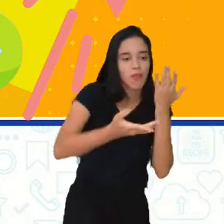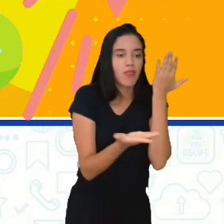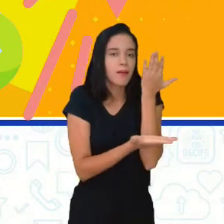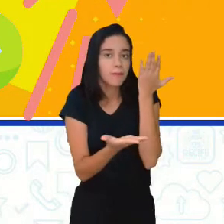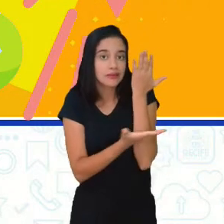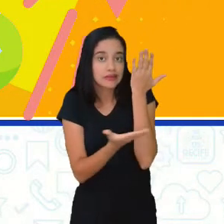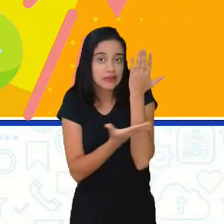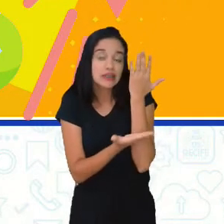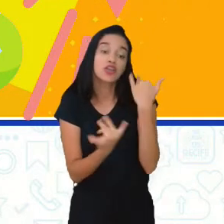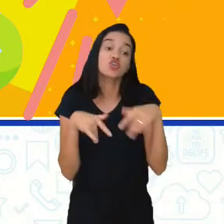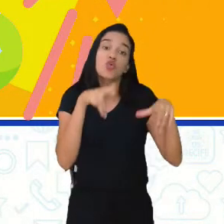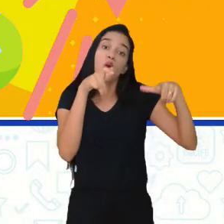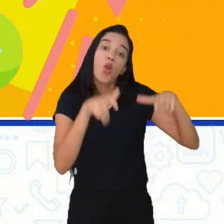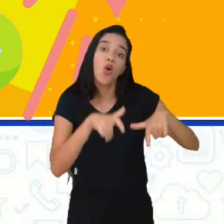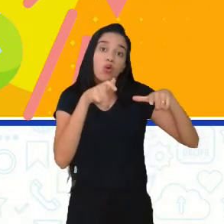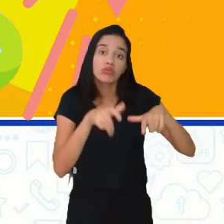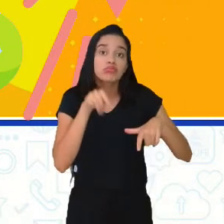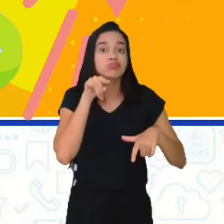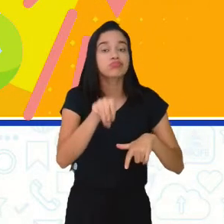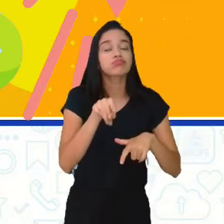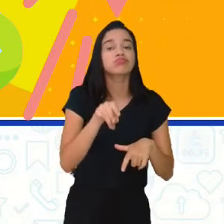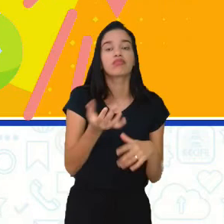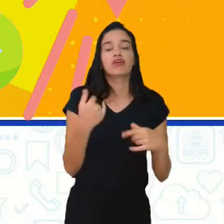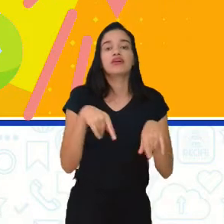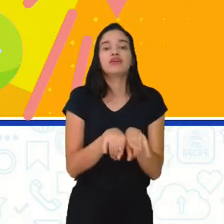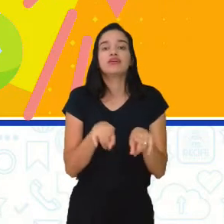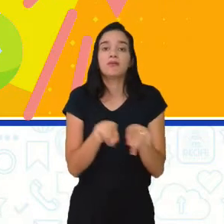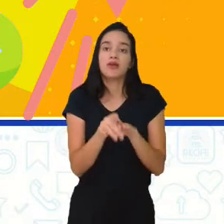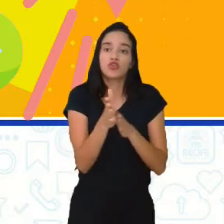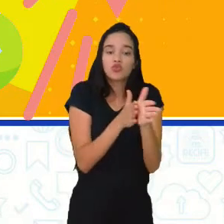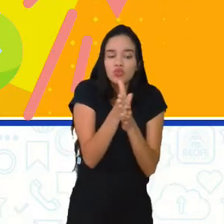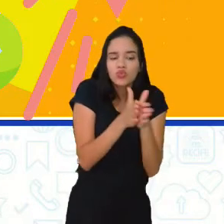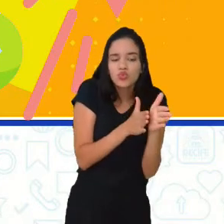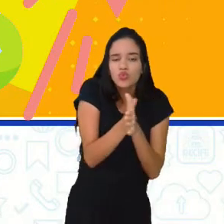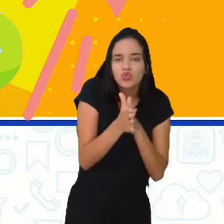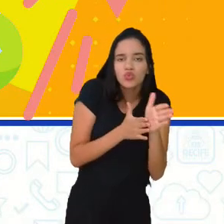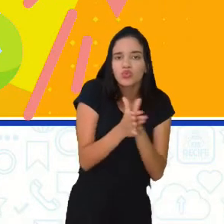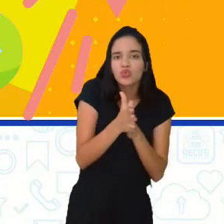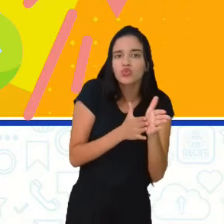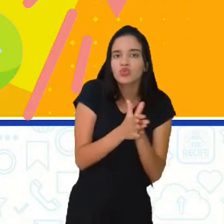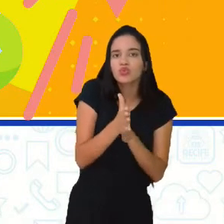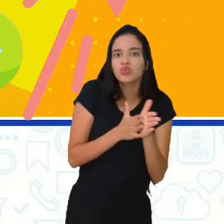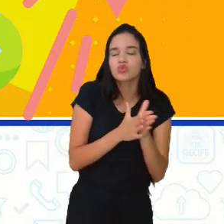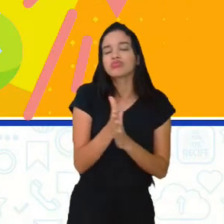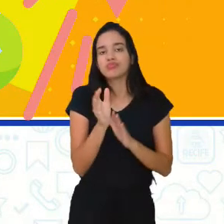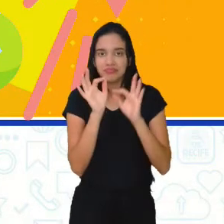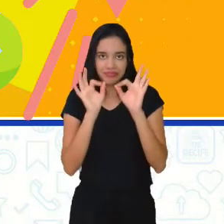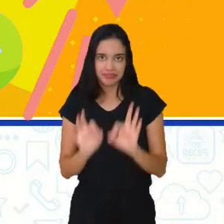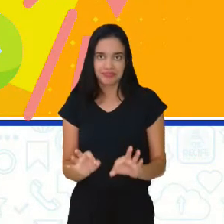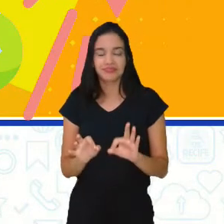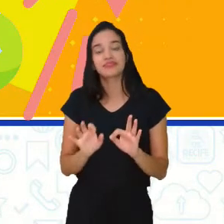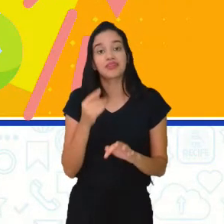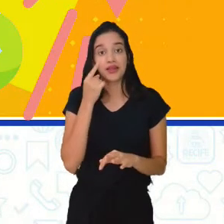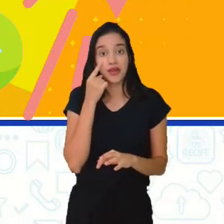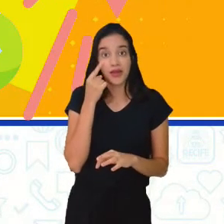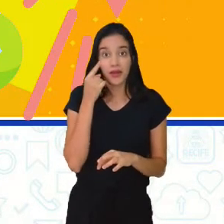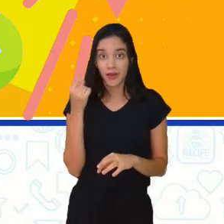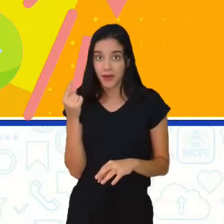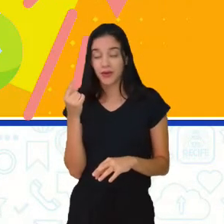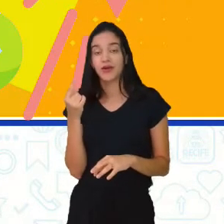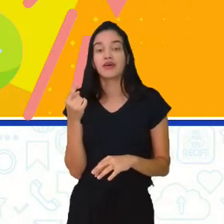bem seca, em que local você está e que agitação as suas mãos estão fazendo. Então, aí é aquele